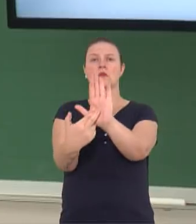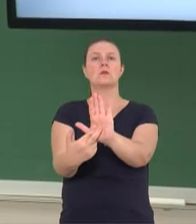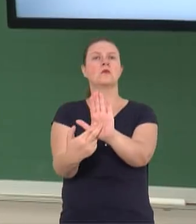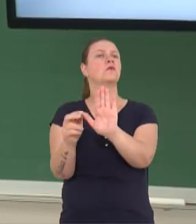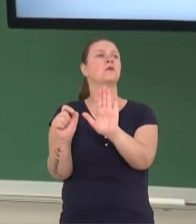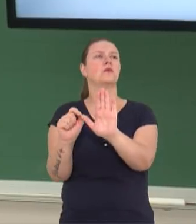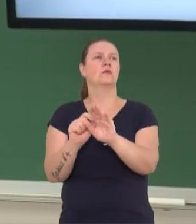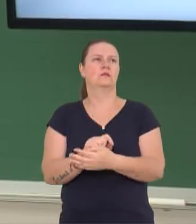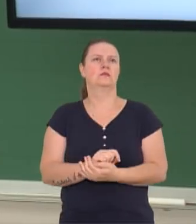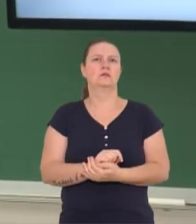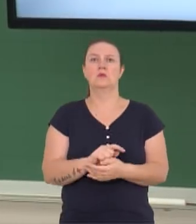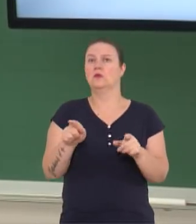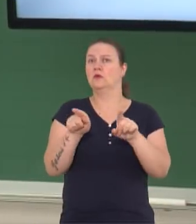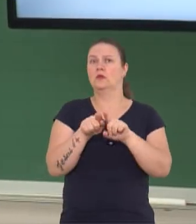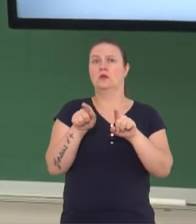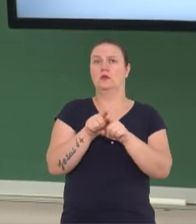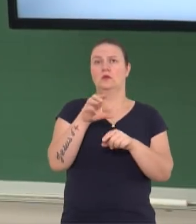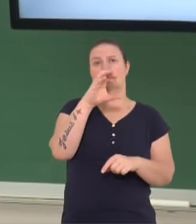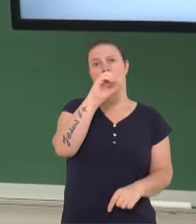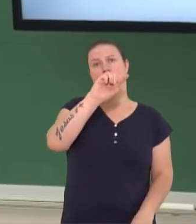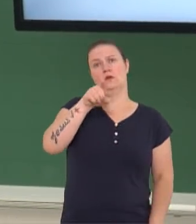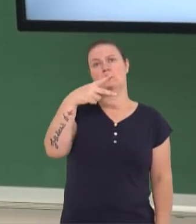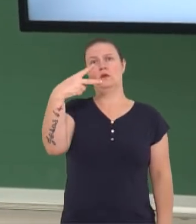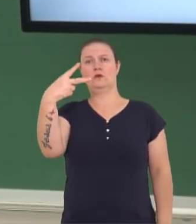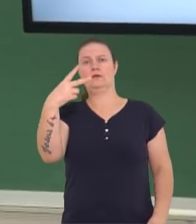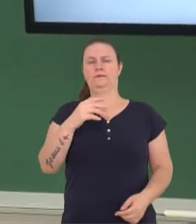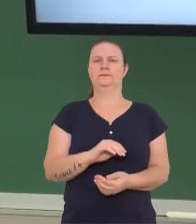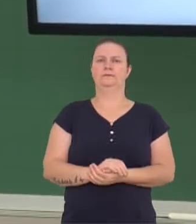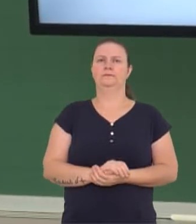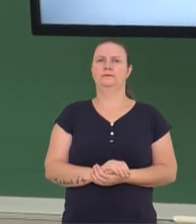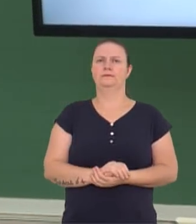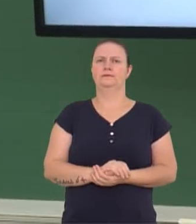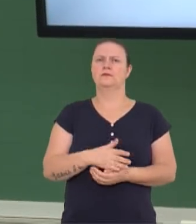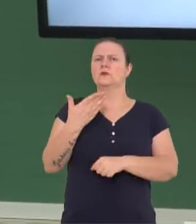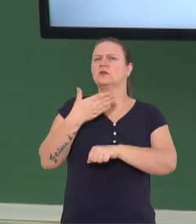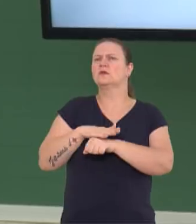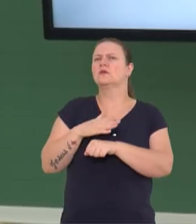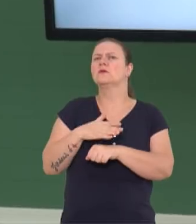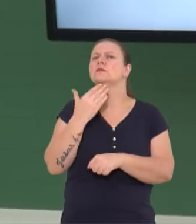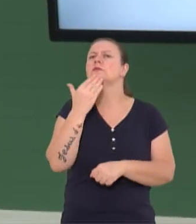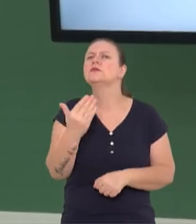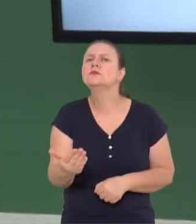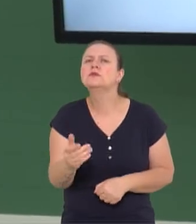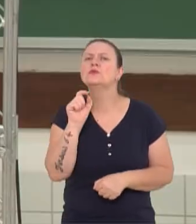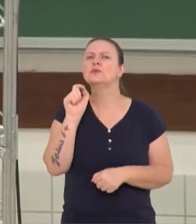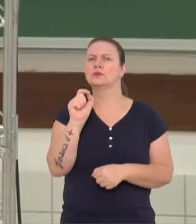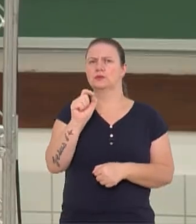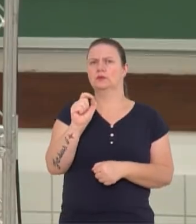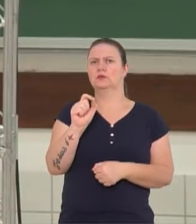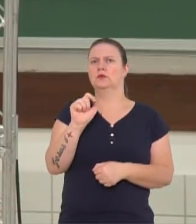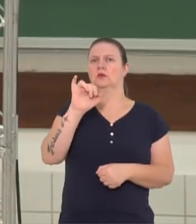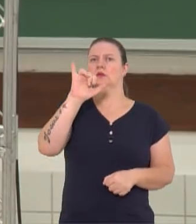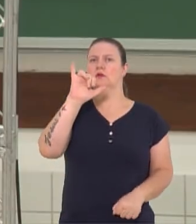o 0,2. Mas o exercício está pedindo o quê? Fração